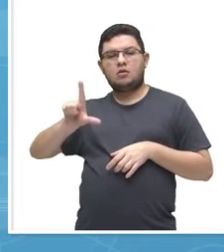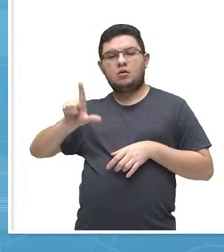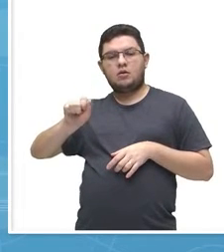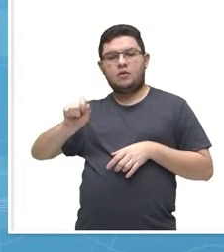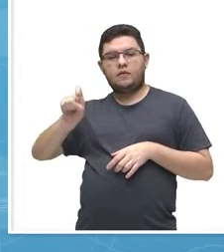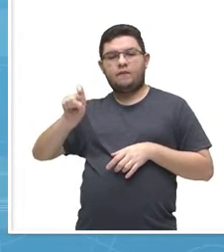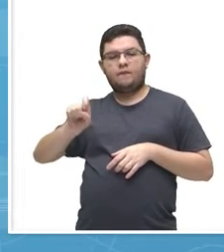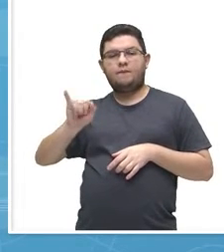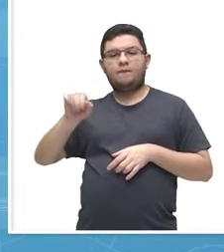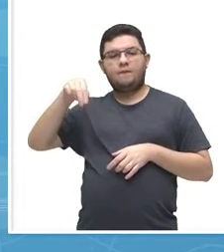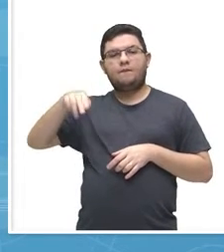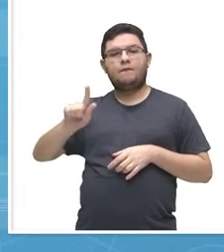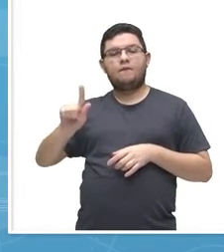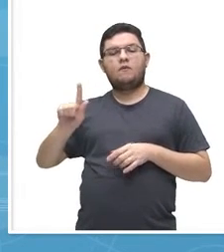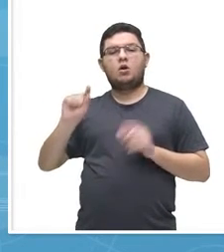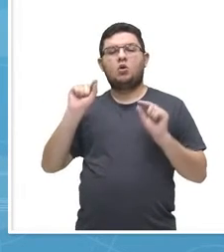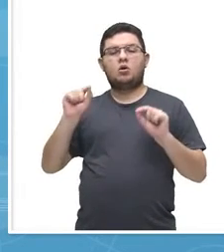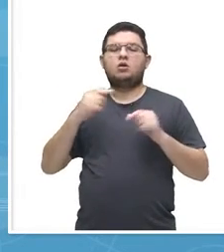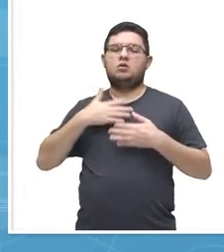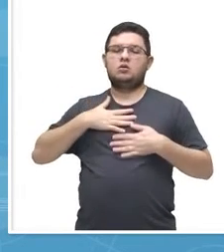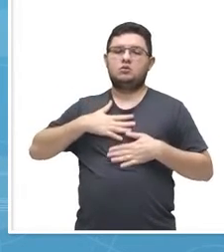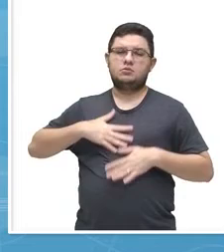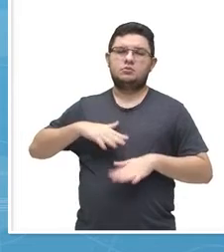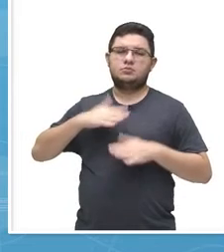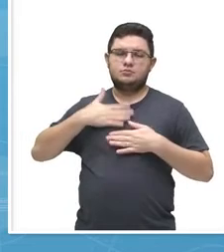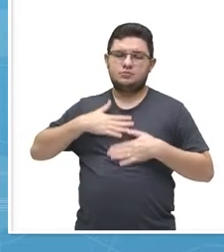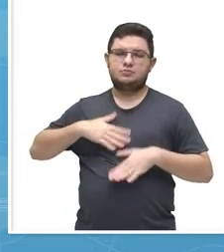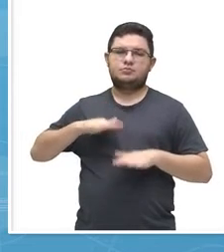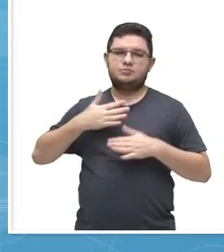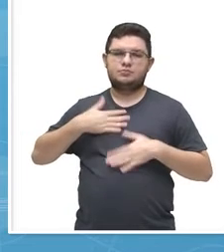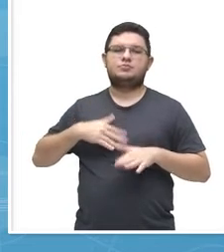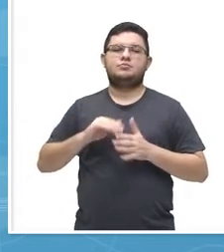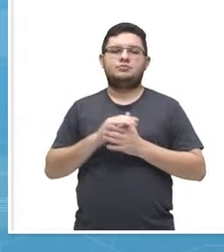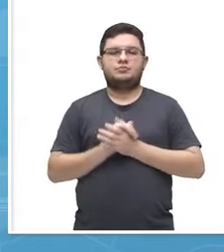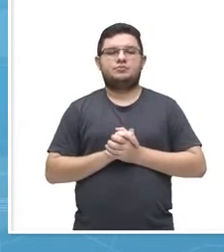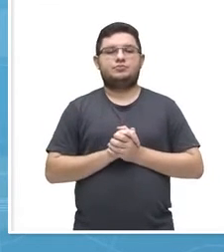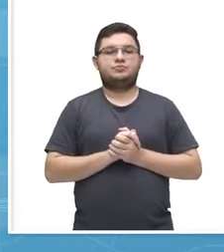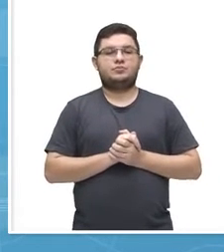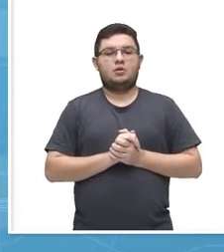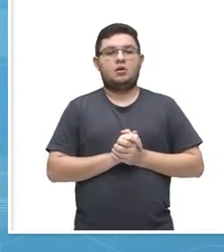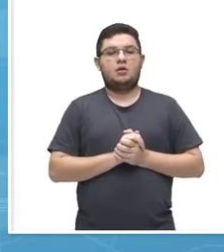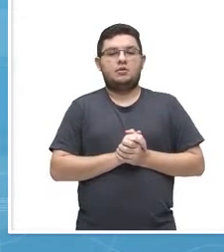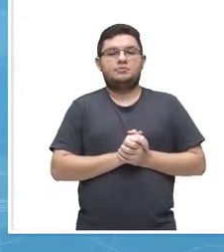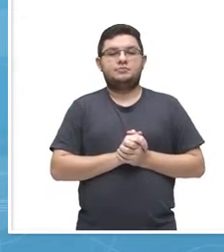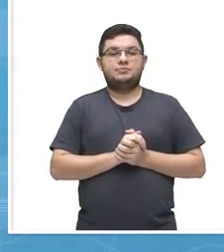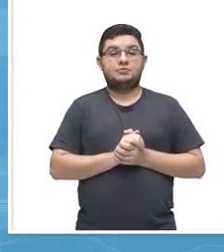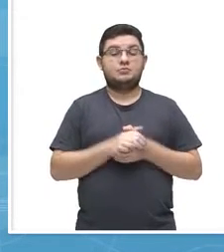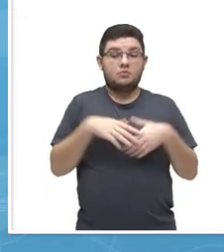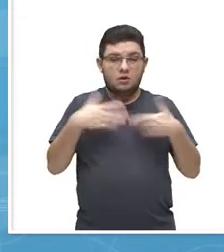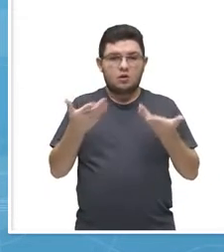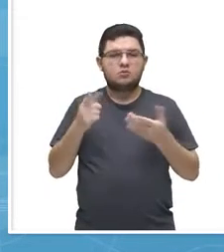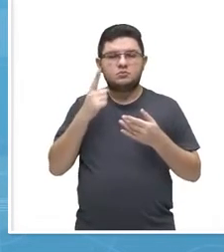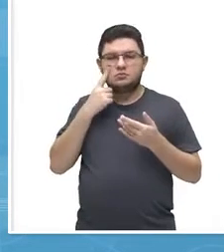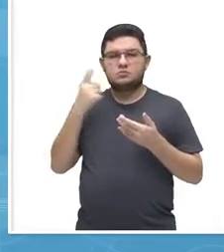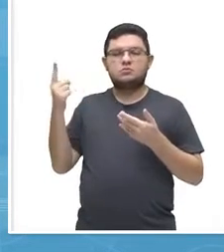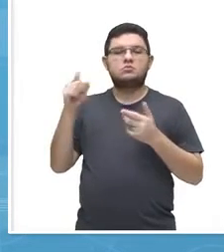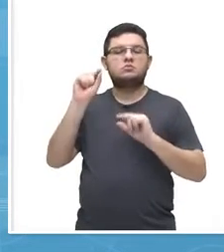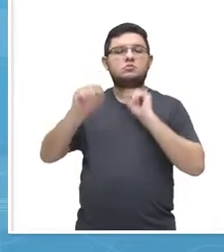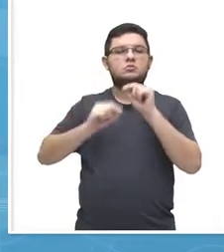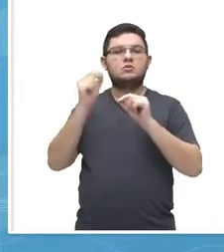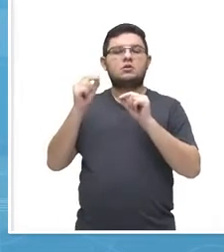umas comprinhas, depois estão relaxando agora no café e conversando um pouquinho. Tudo bem? Então, tudo isso que vocês acabaram de ver,